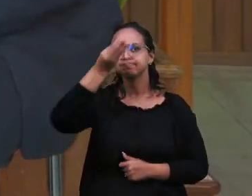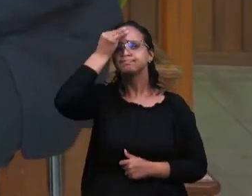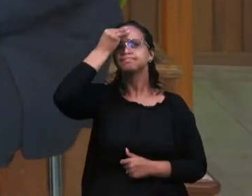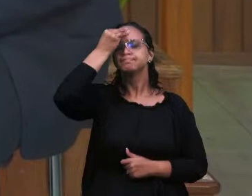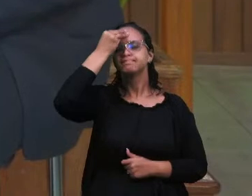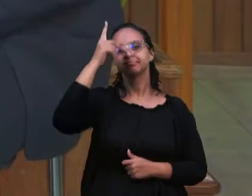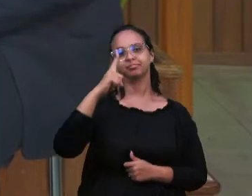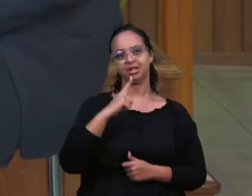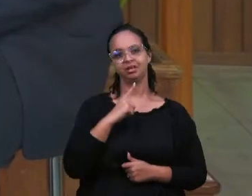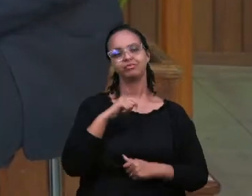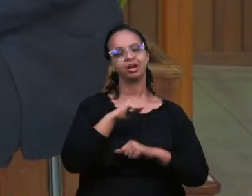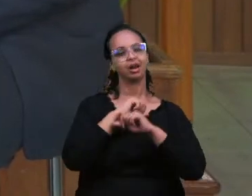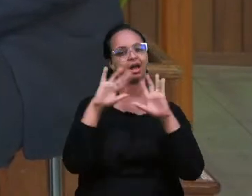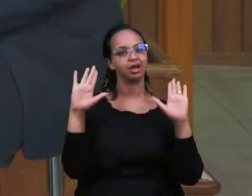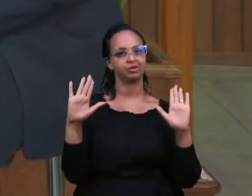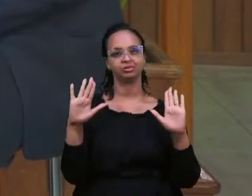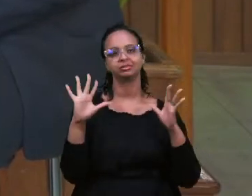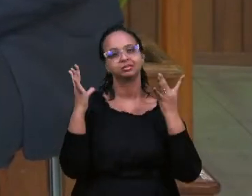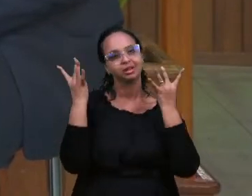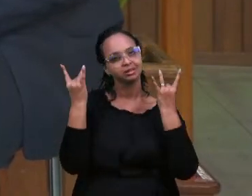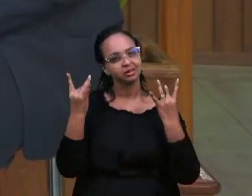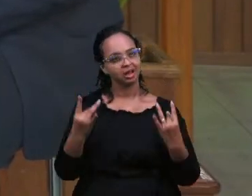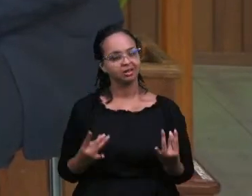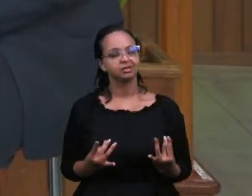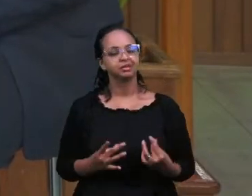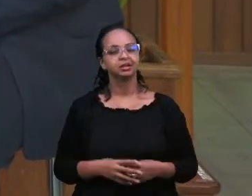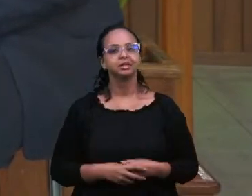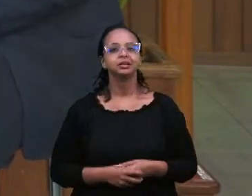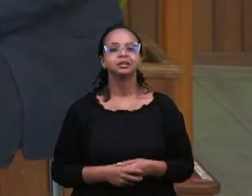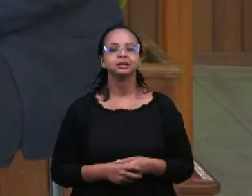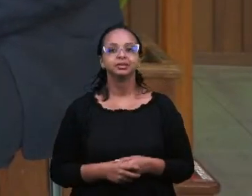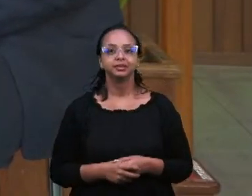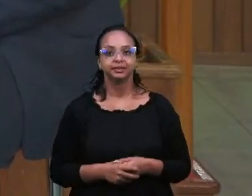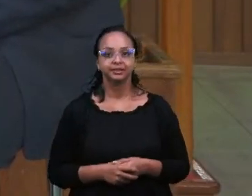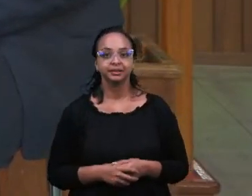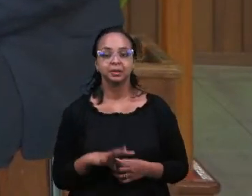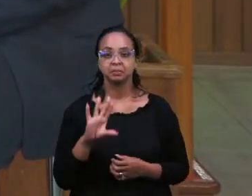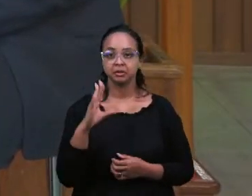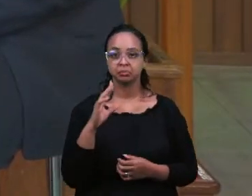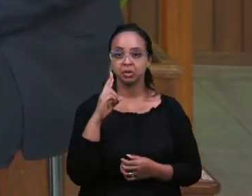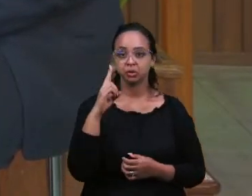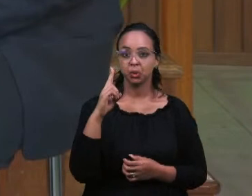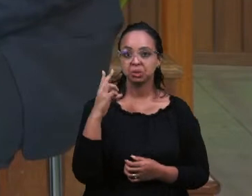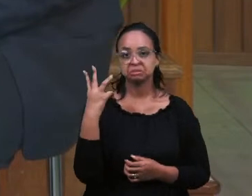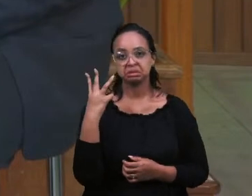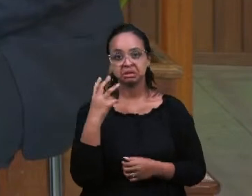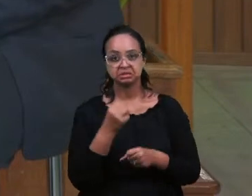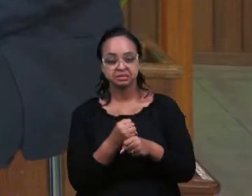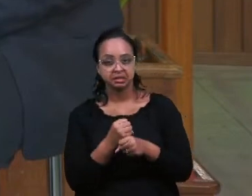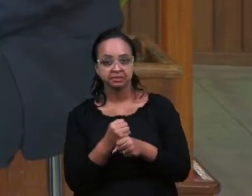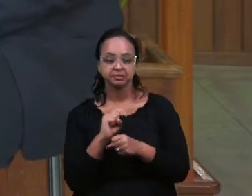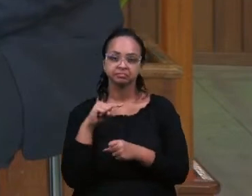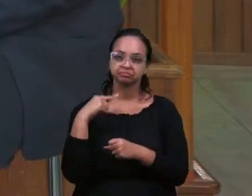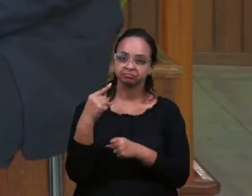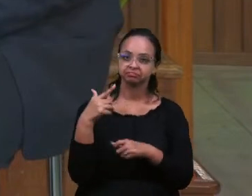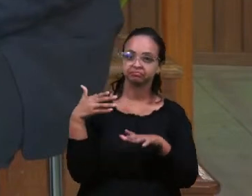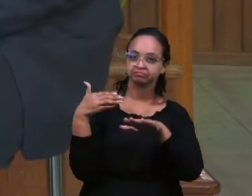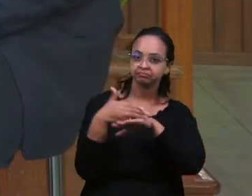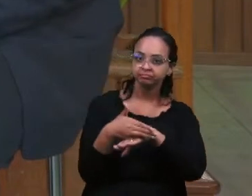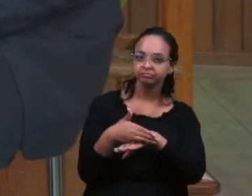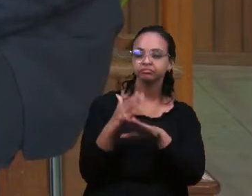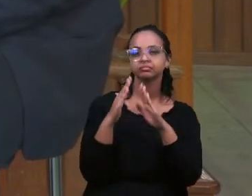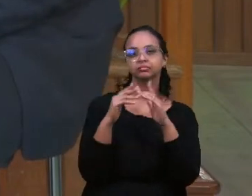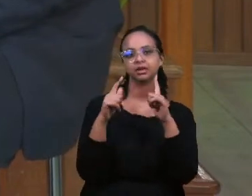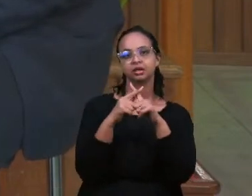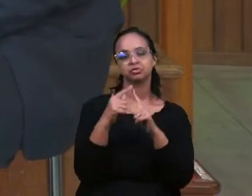hoje. Com detalhes. Com né? detalhes. E acho que uns 2, 3 anos depois, eu fui entrar na Igreja Cristã Maranata pela